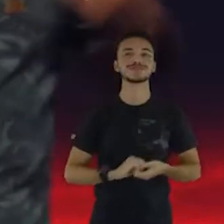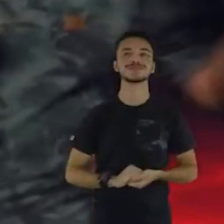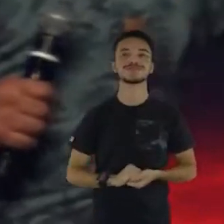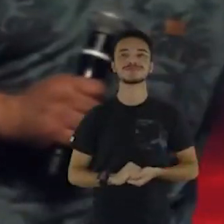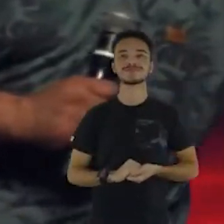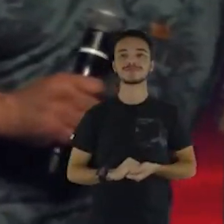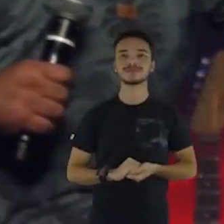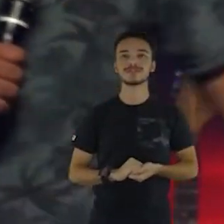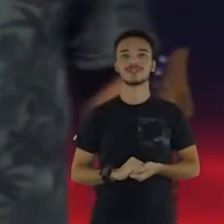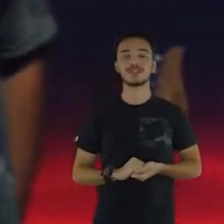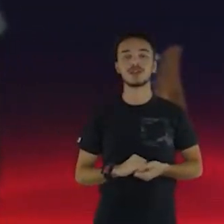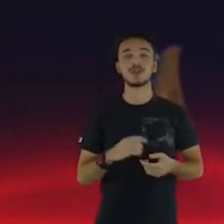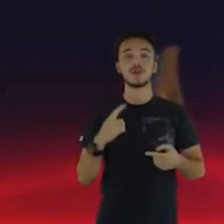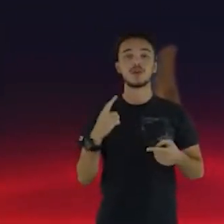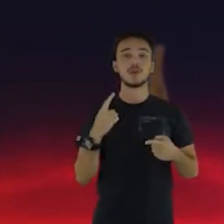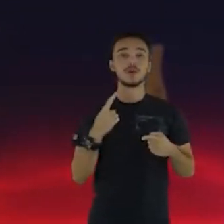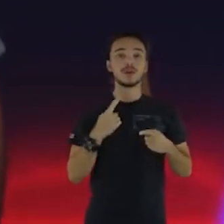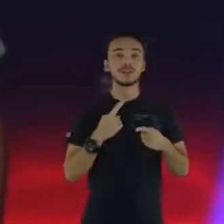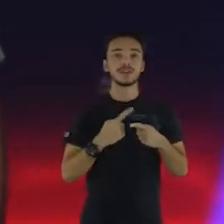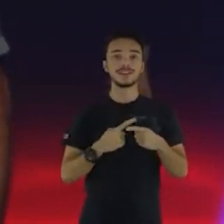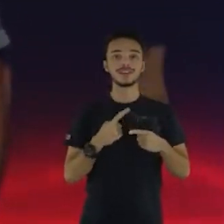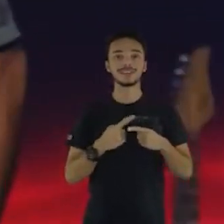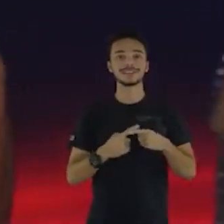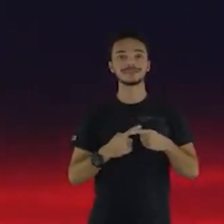Porque todas as vezes